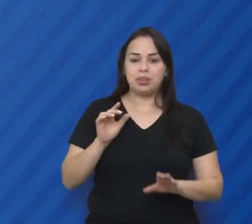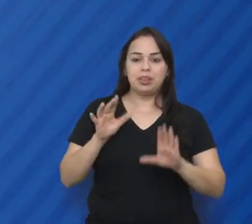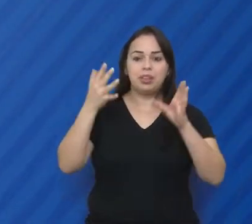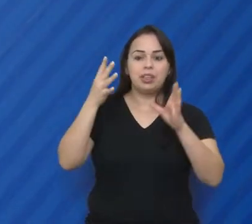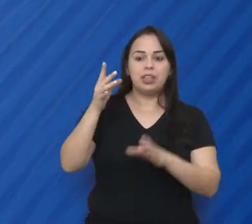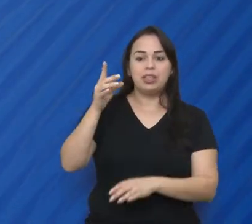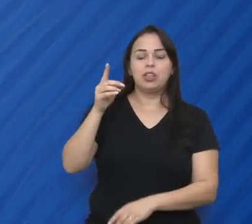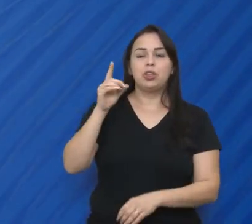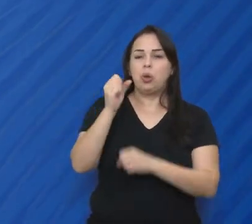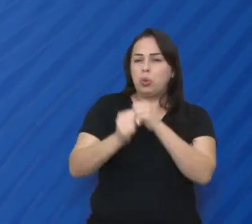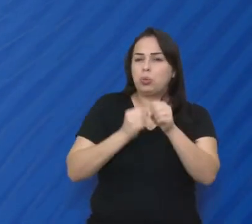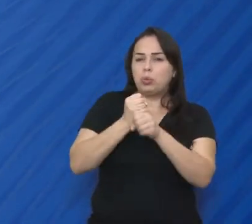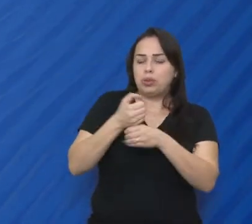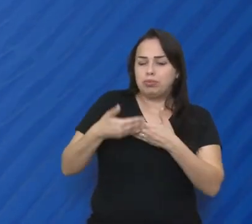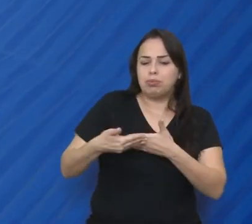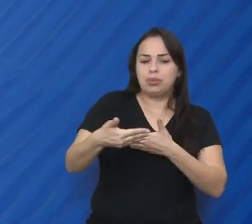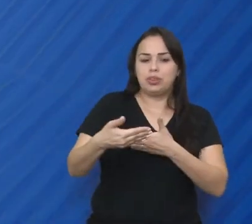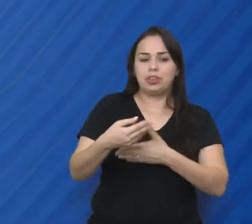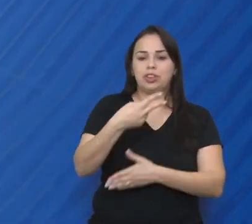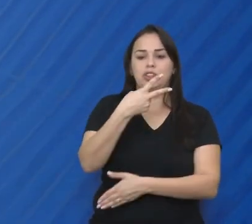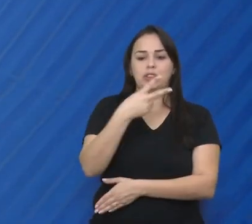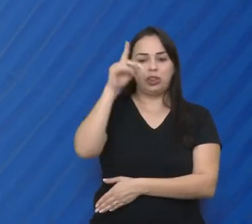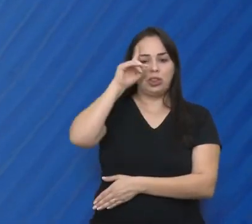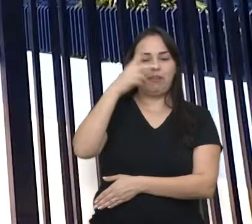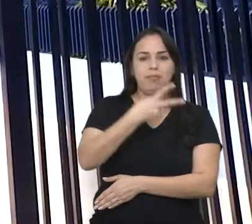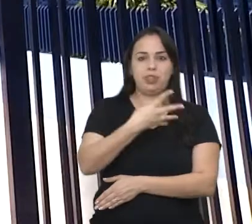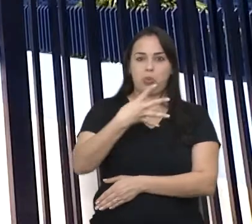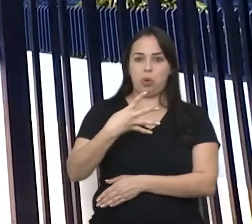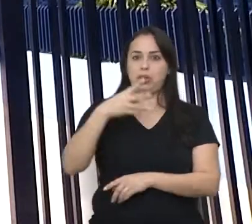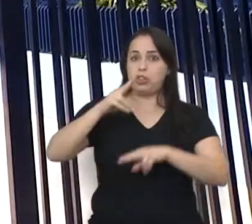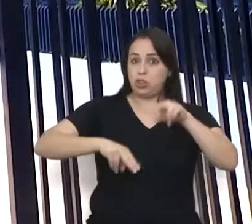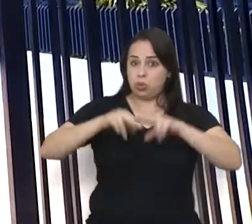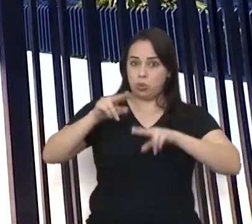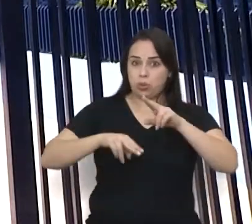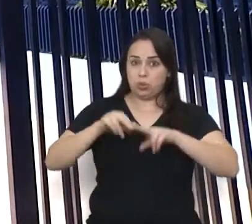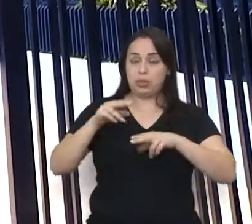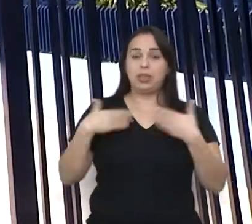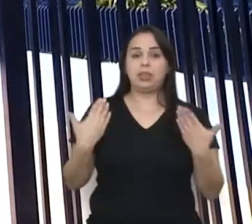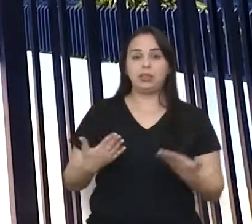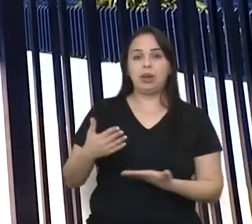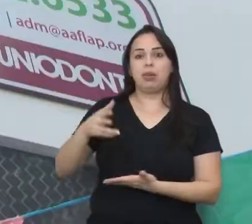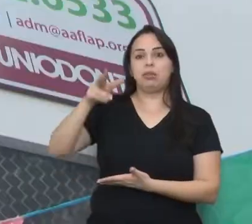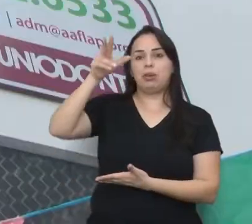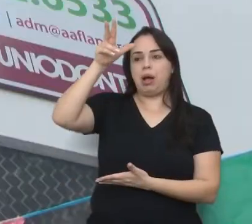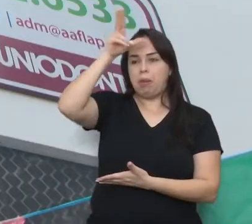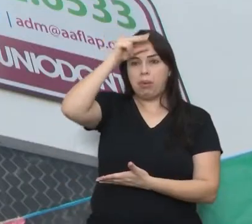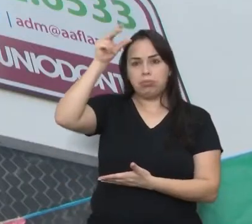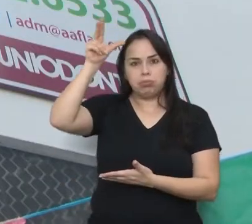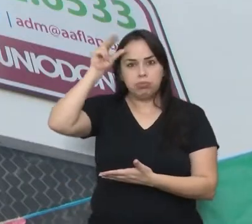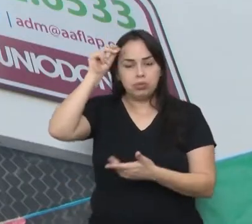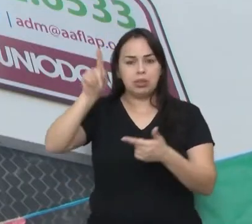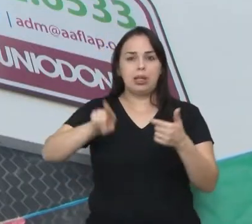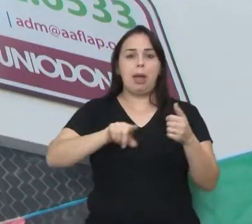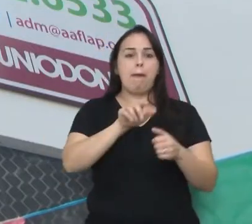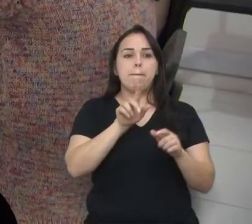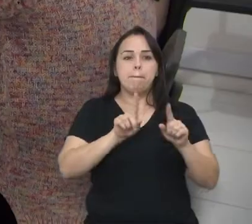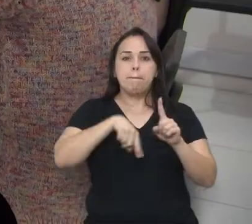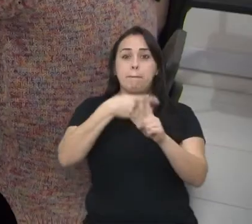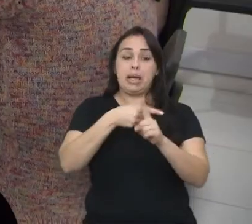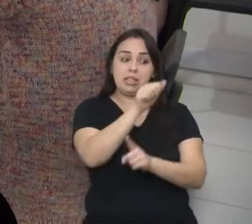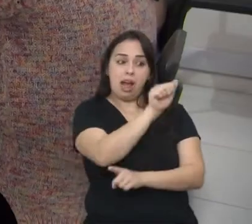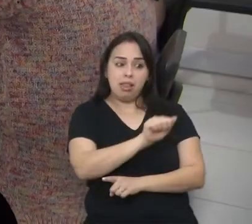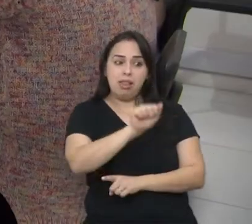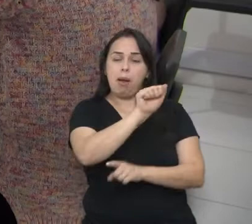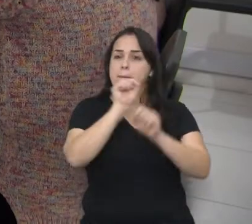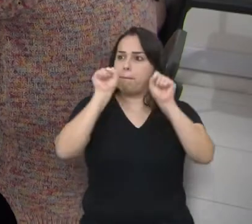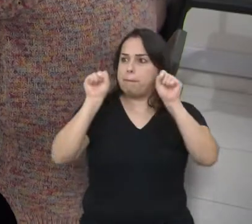celebrado todos os anos em 24 de junho. Nesta data, o poder público e entidades que lutam pela causa vão